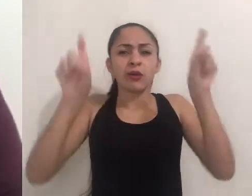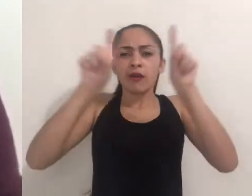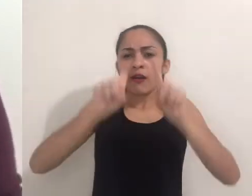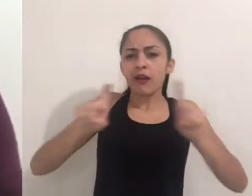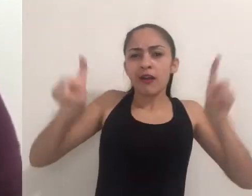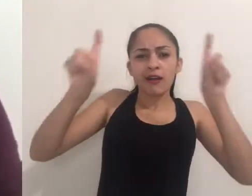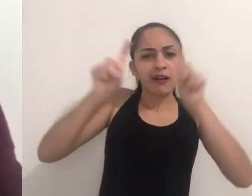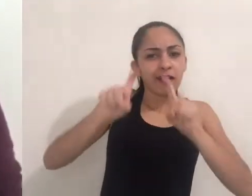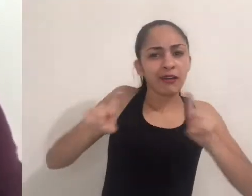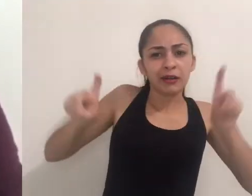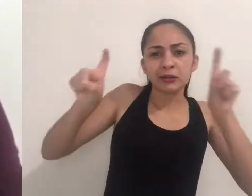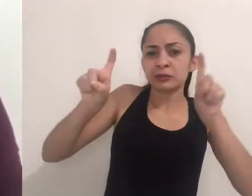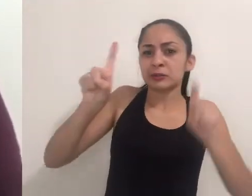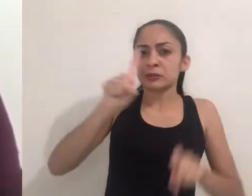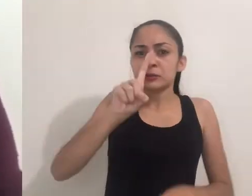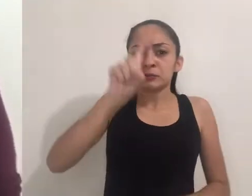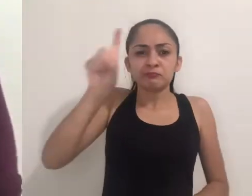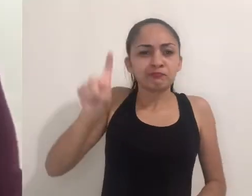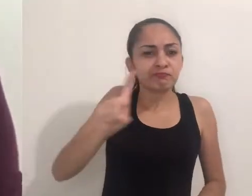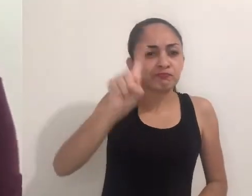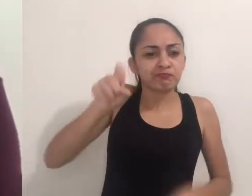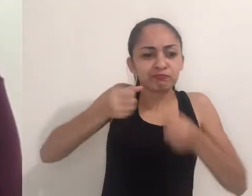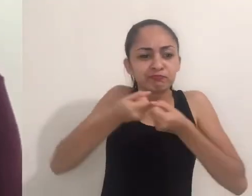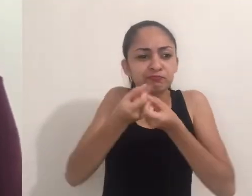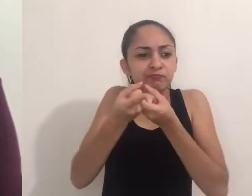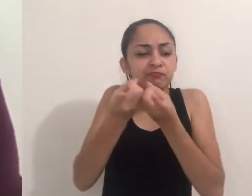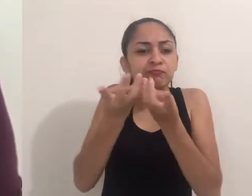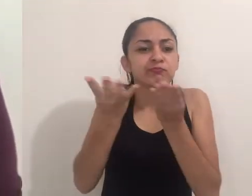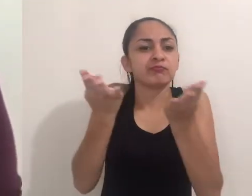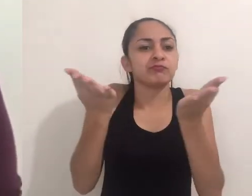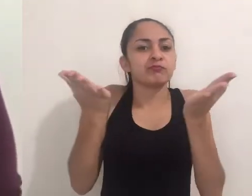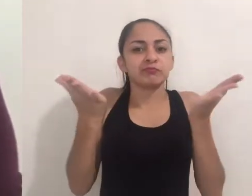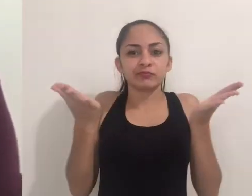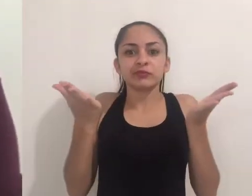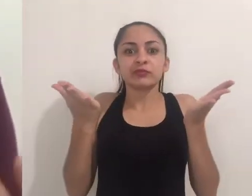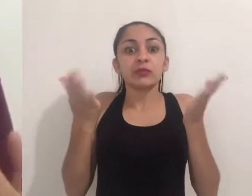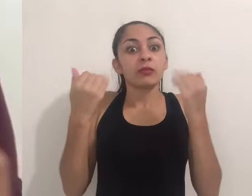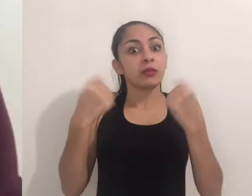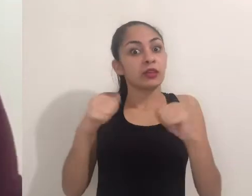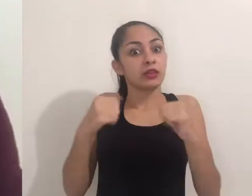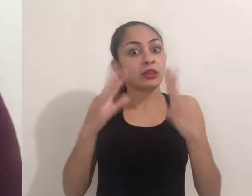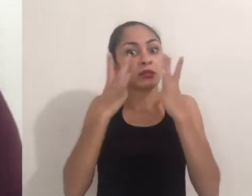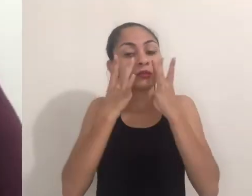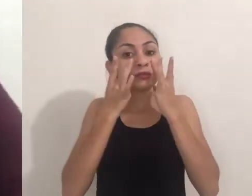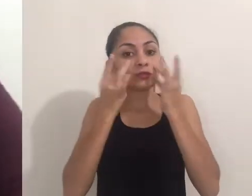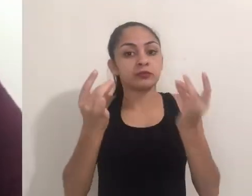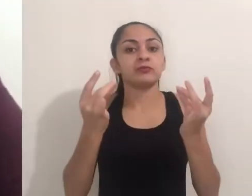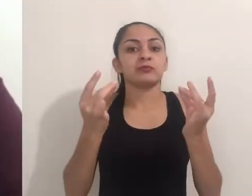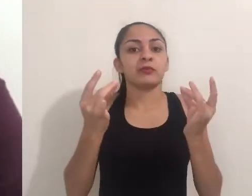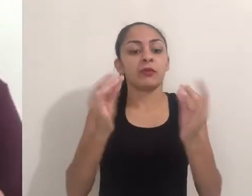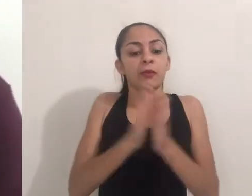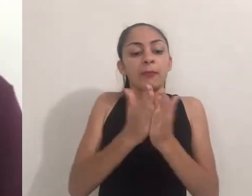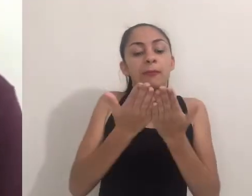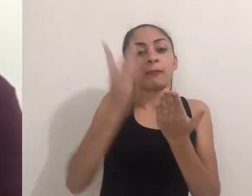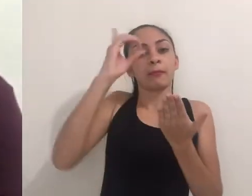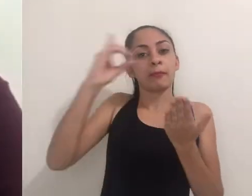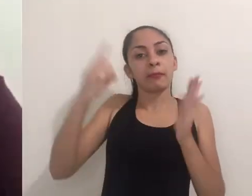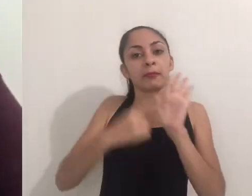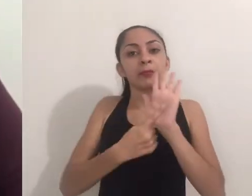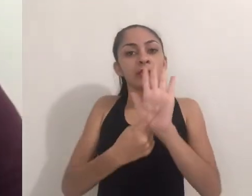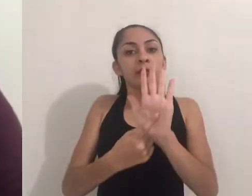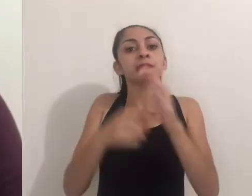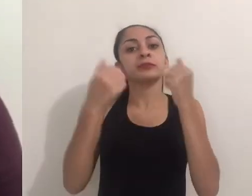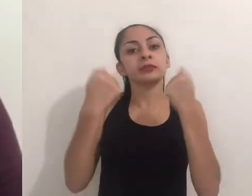tecnologia, enfim, na internet. E por isso a necessidade de nós estarmos o tempo todo vigiando, né? A palavra de Deus vai dizer